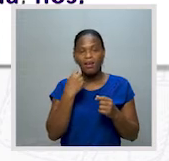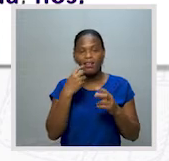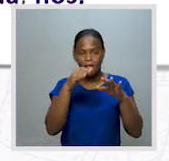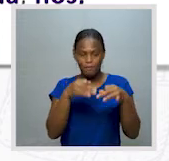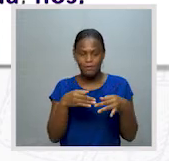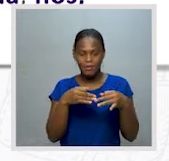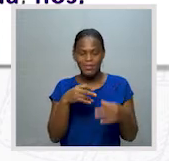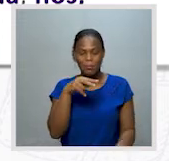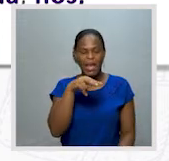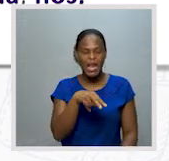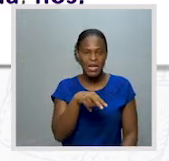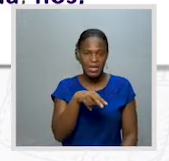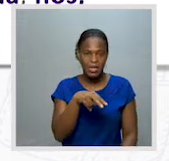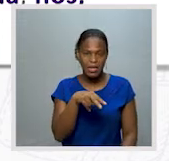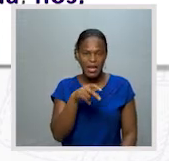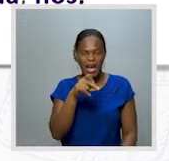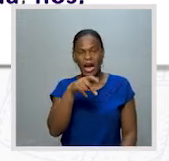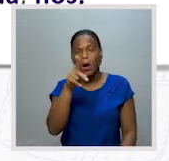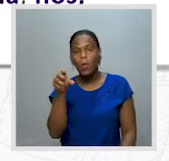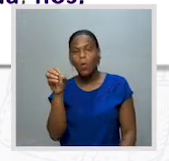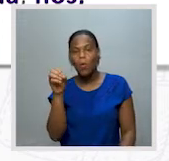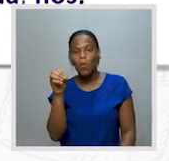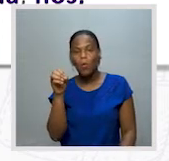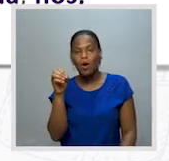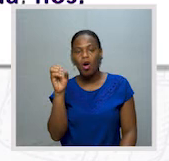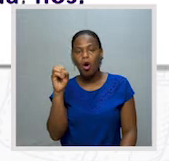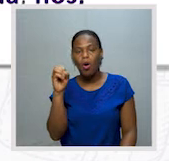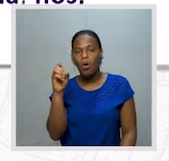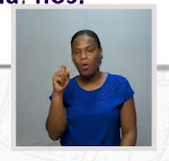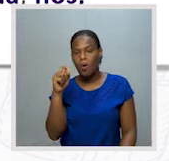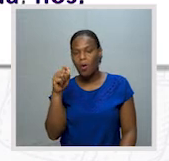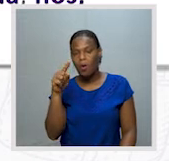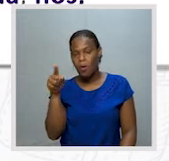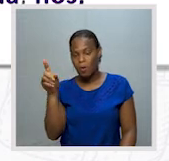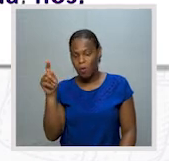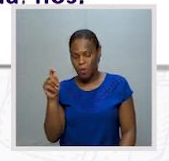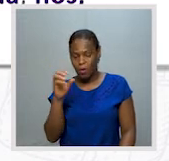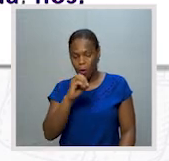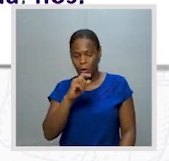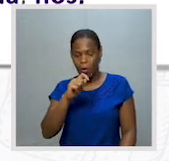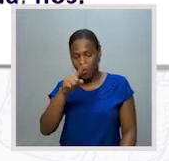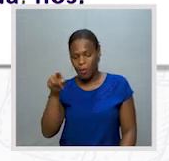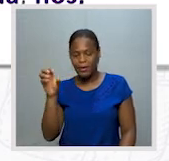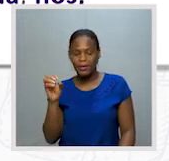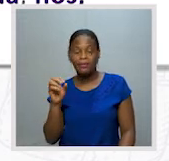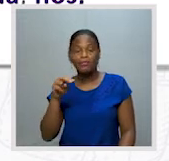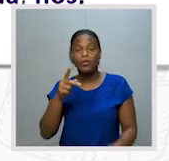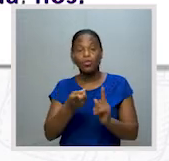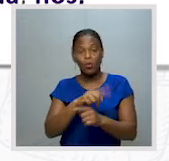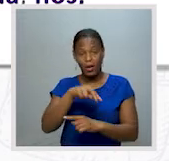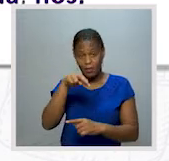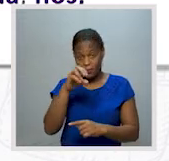tipo M, ão ou ainda oem, estes vão para nu,